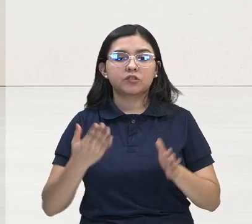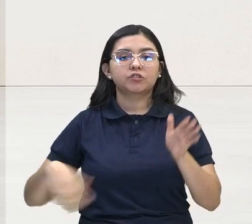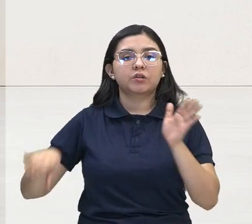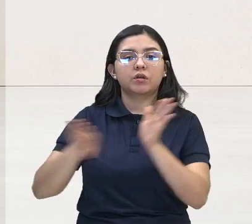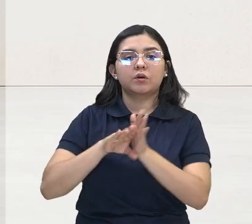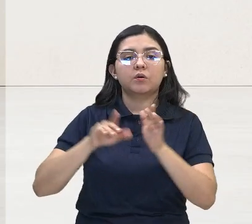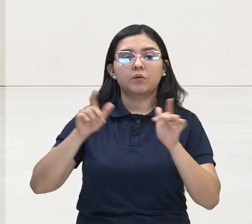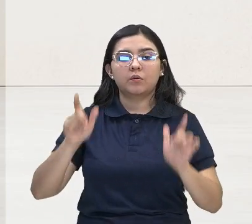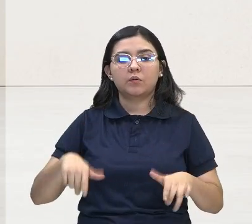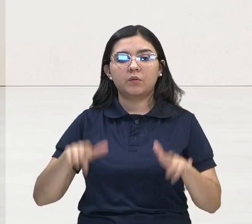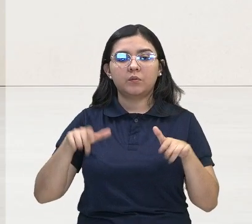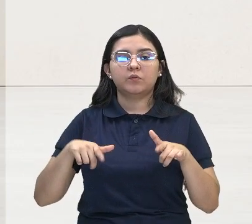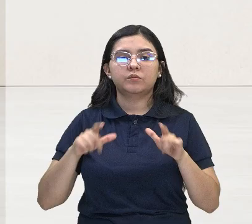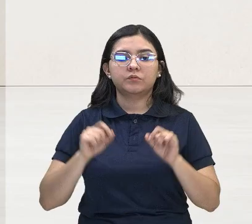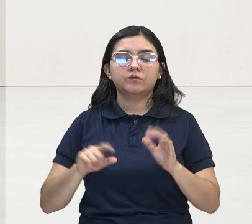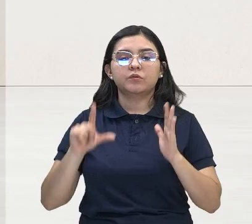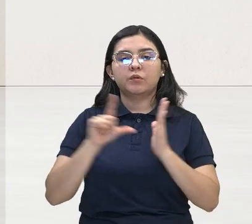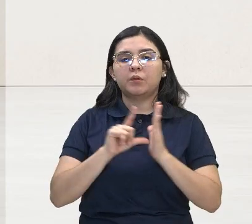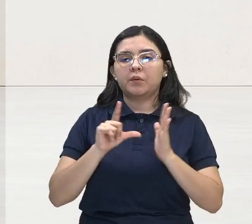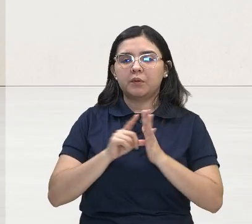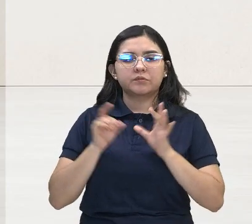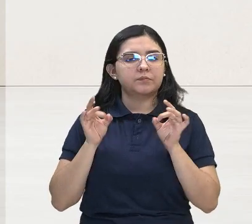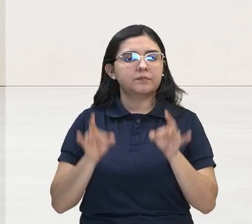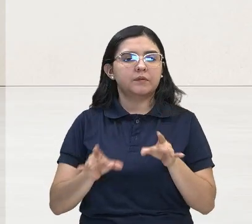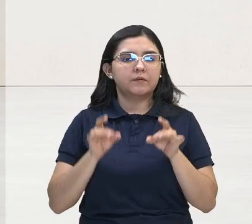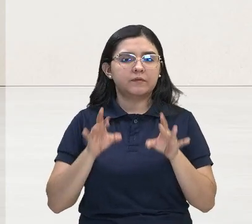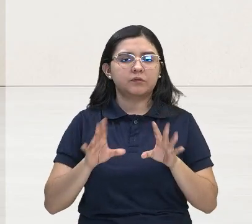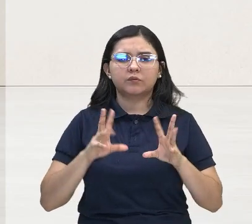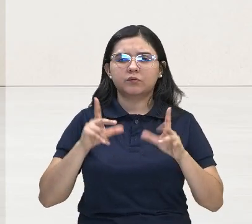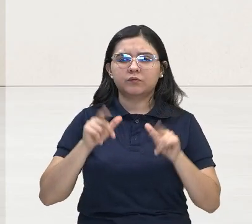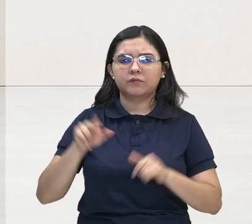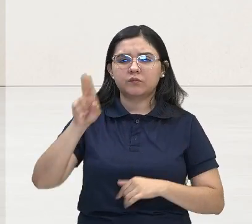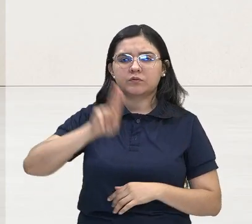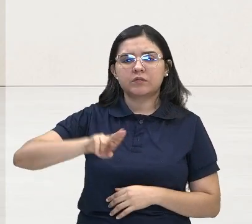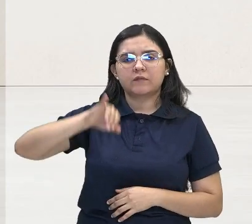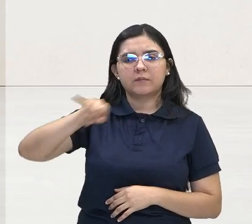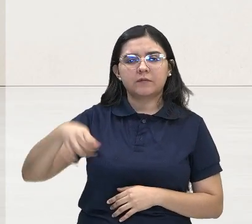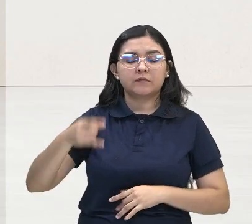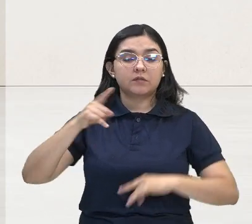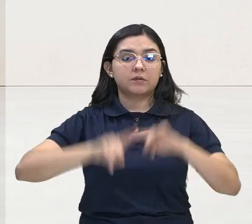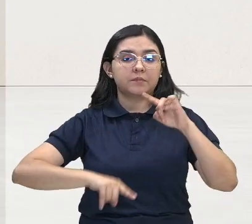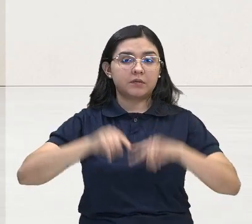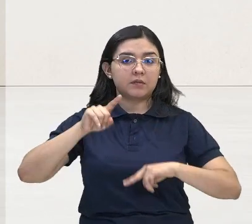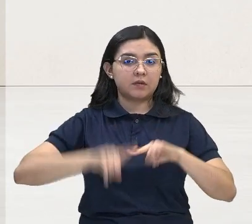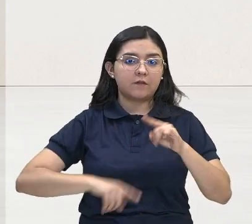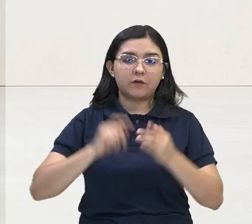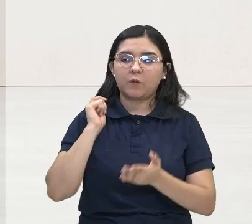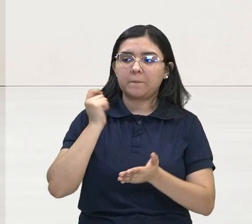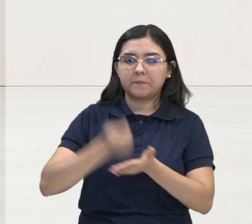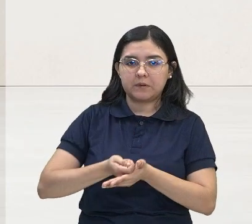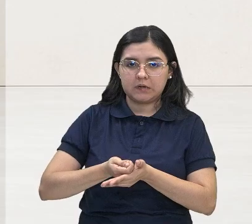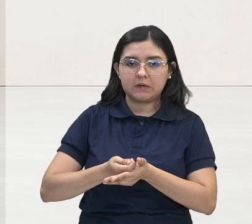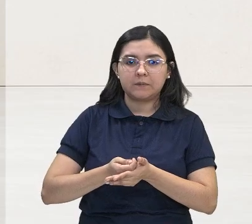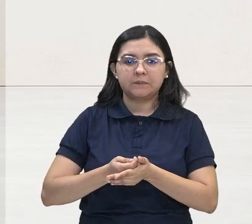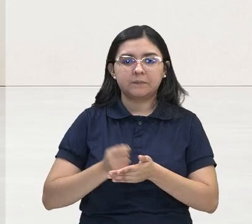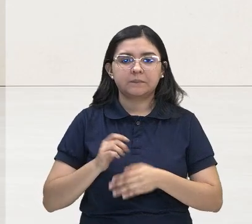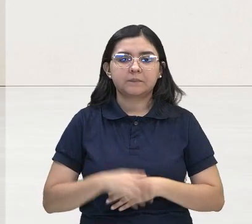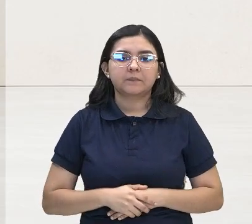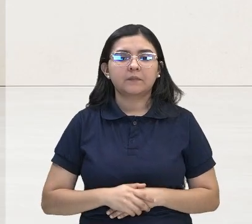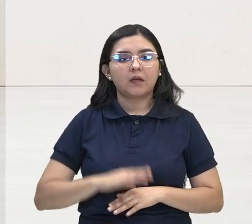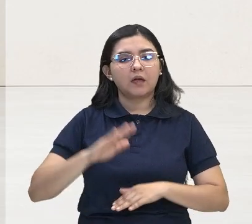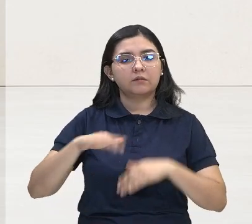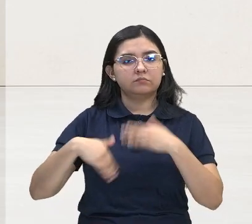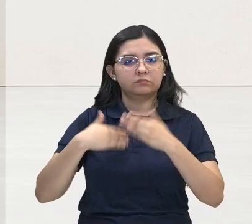aqui, uso e varejo, aí todo mundo vai usar, vai aproveitar aquele produto maravilhoso, passa o tempo,